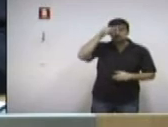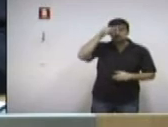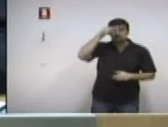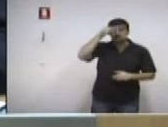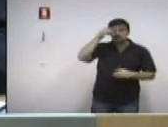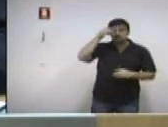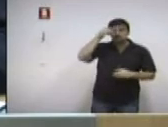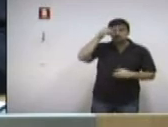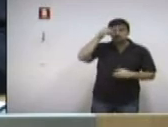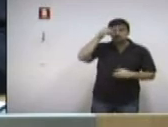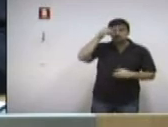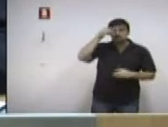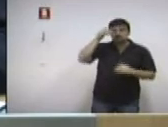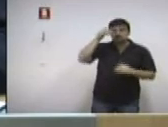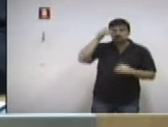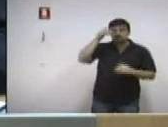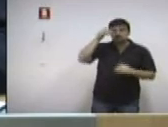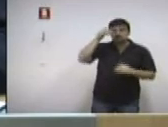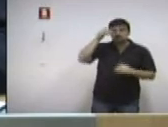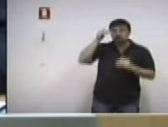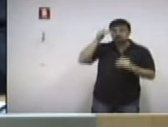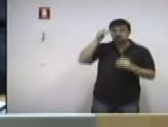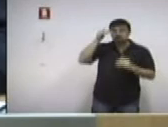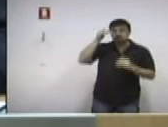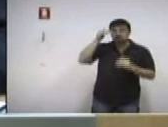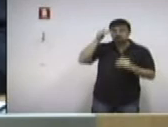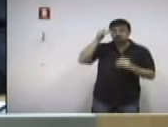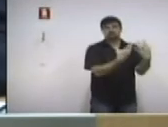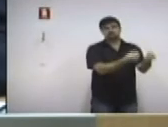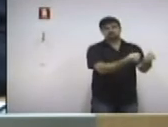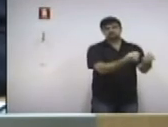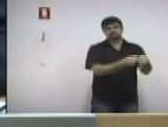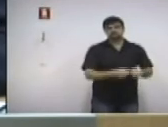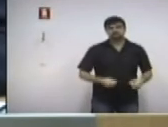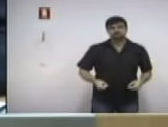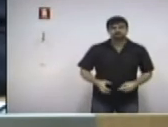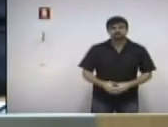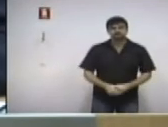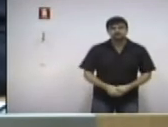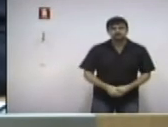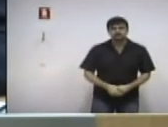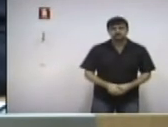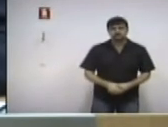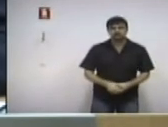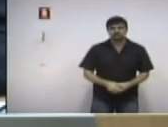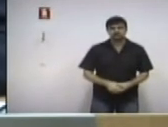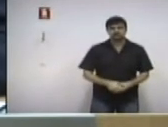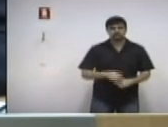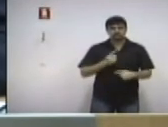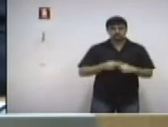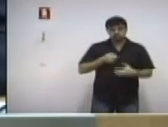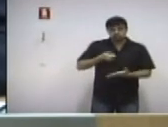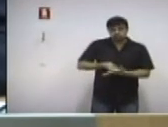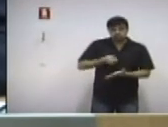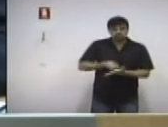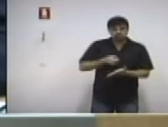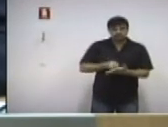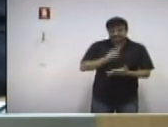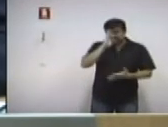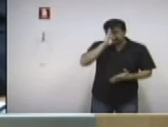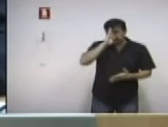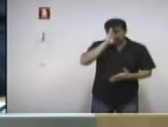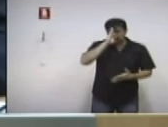contra a peça orçamentária e favoráveis emendas porque uma a obrigação